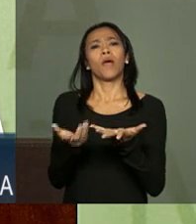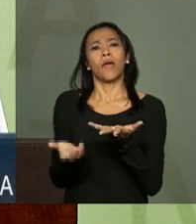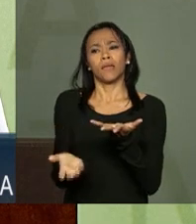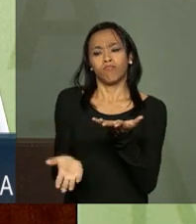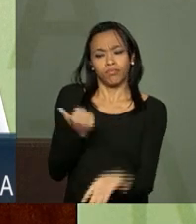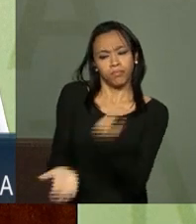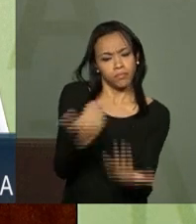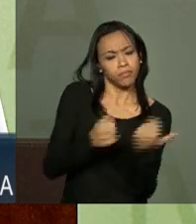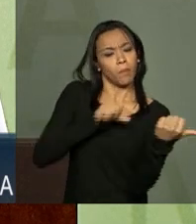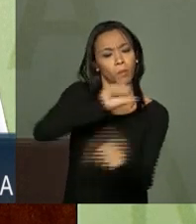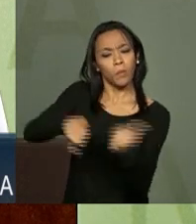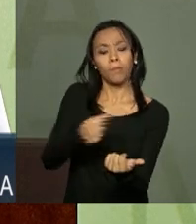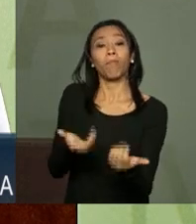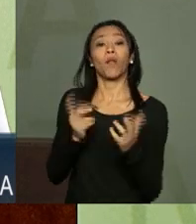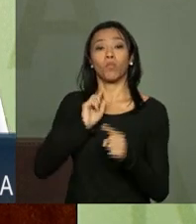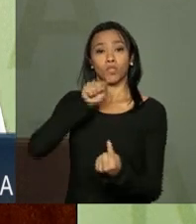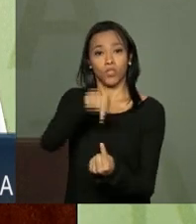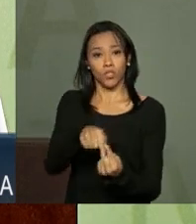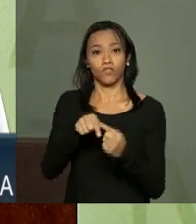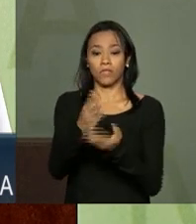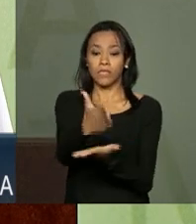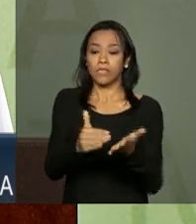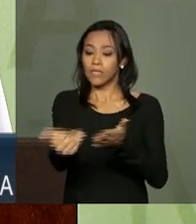fins de reforma agrária. E